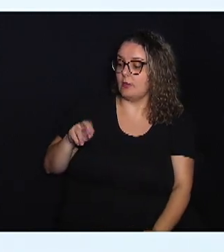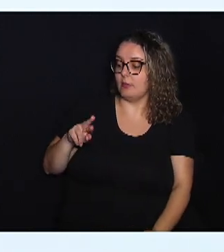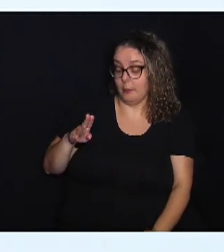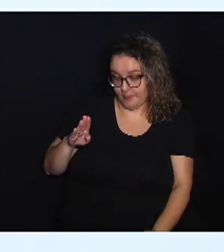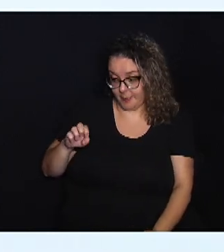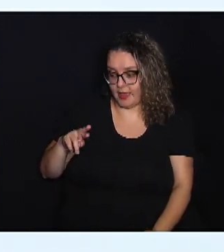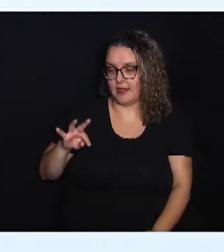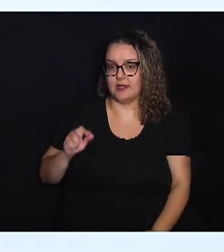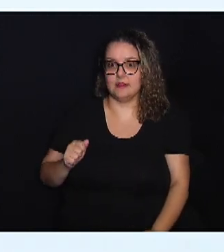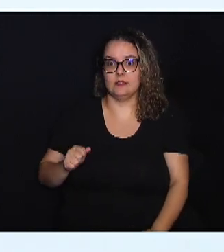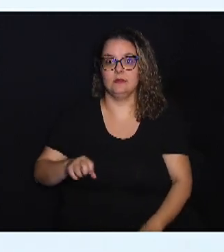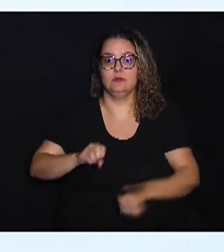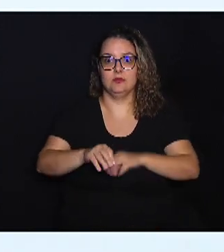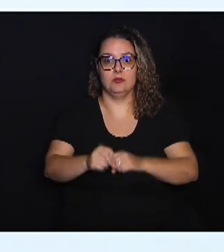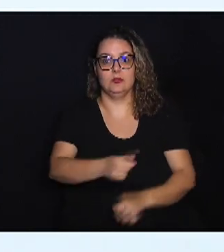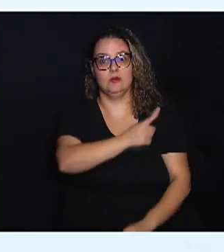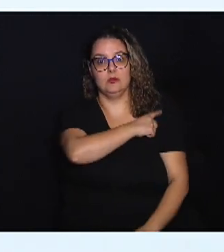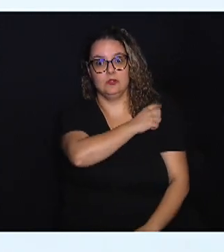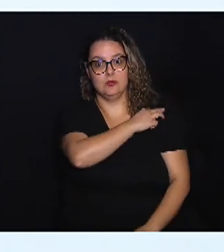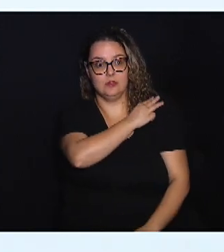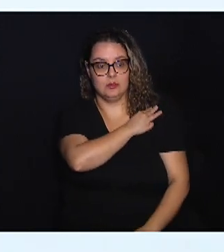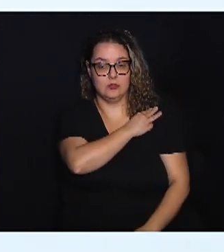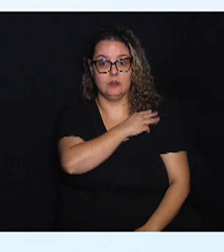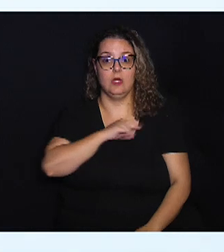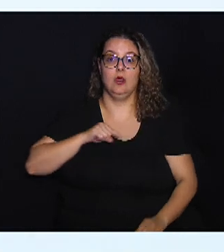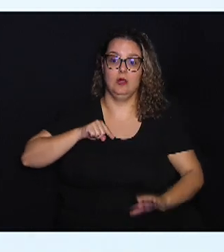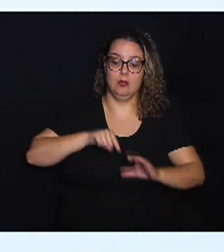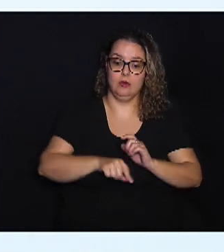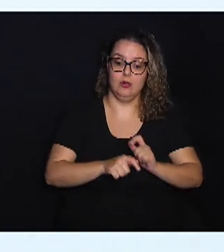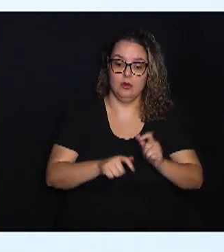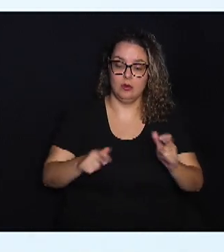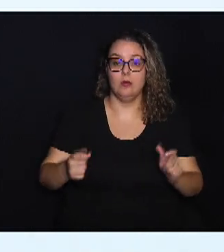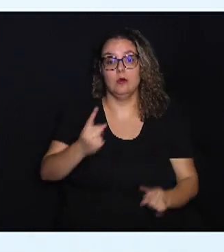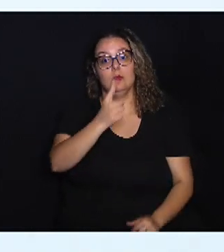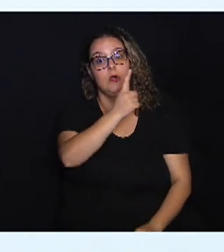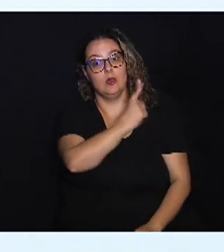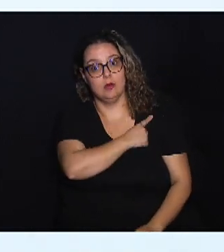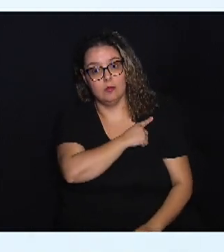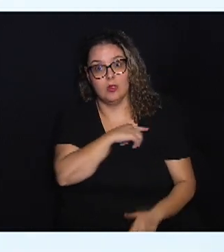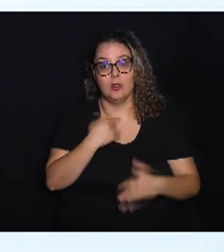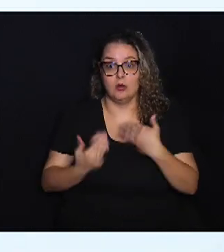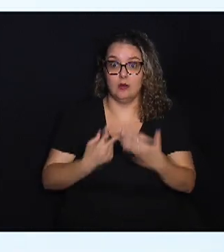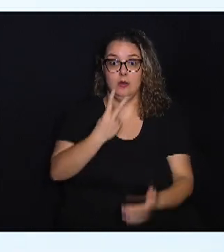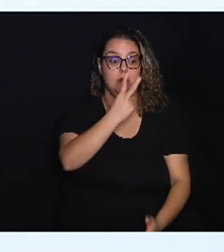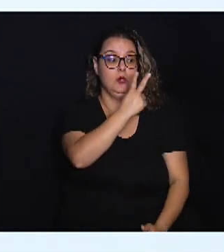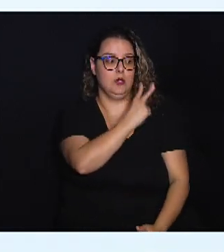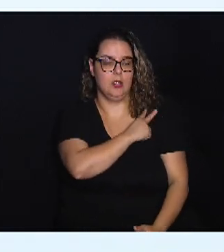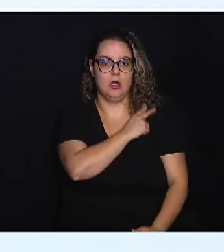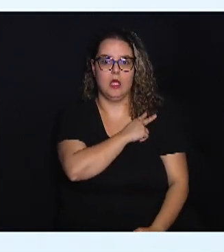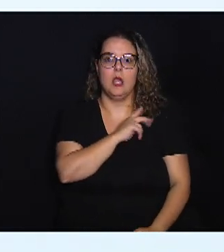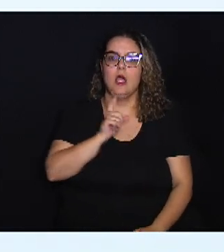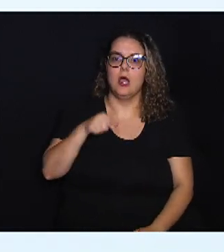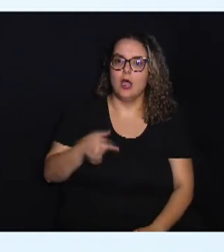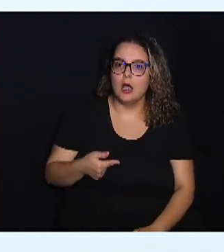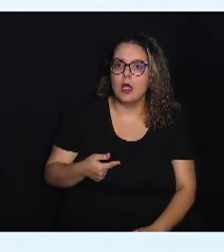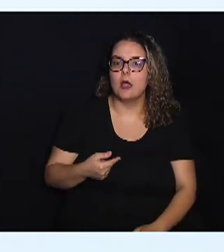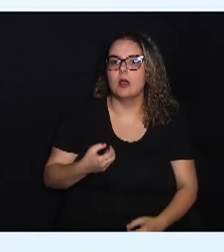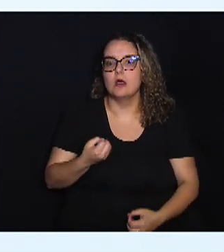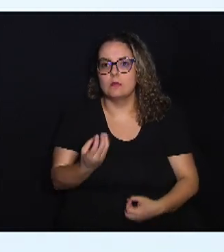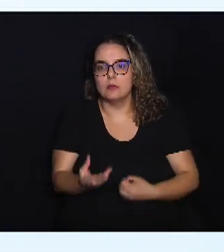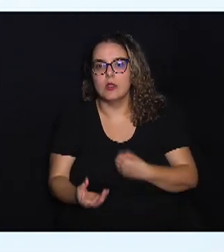médio. E depois, à medida que a gente vai avançando para o 1º ano, passando para a 2ª série, a gente vai trazendo mais elementos